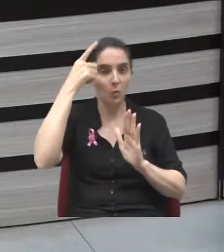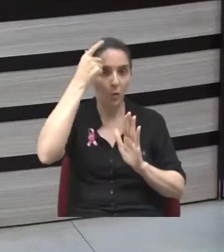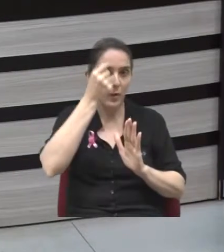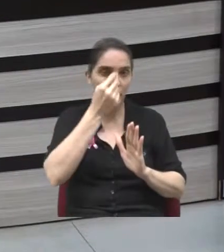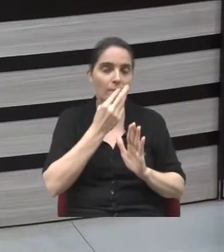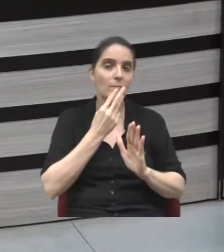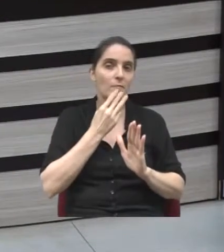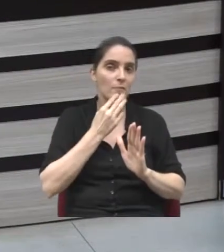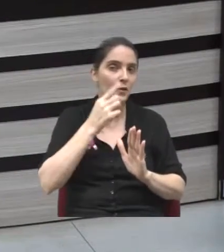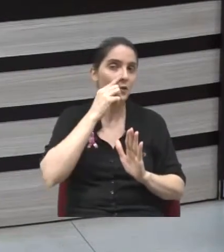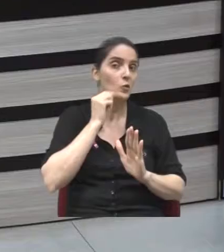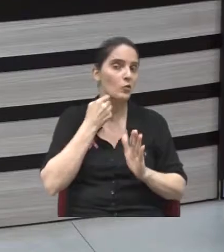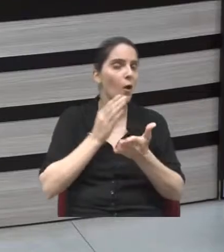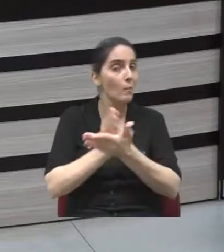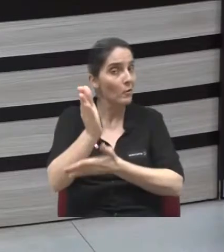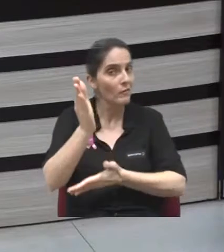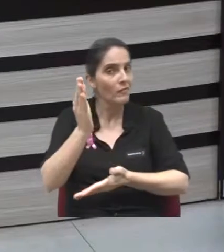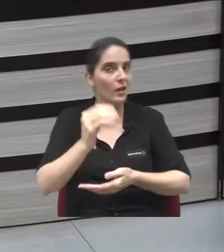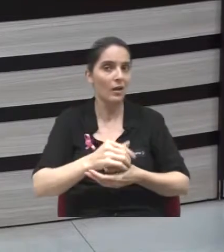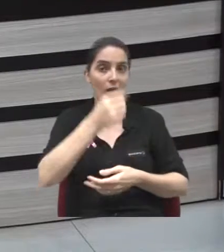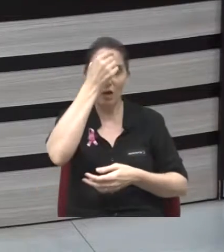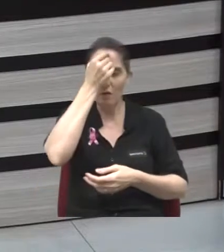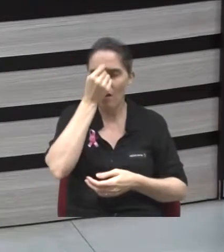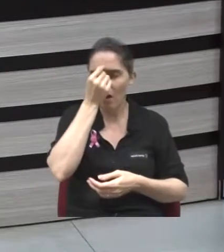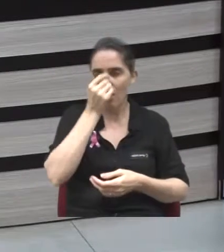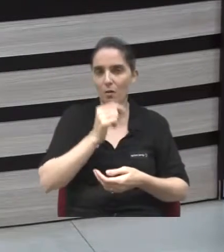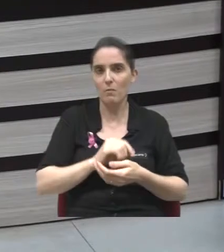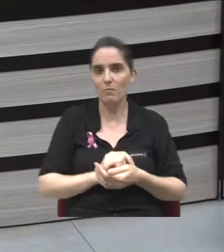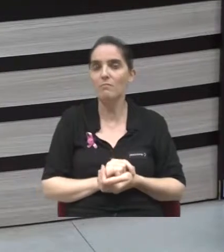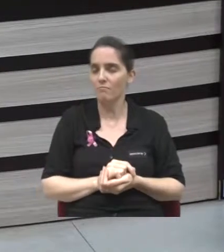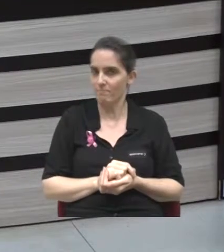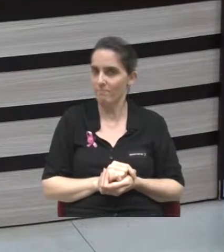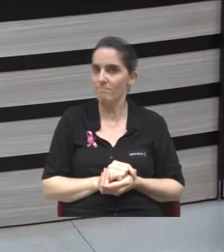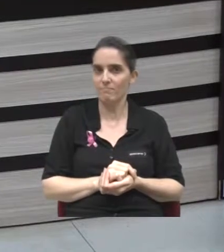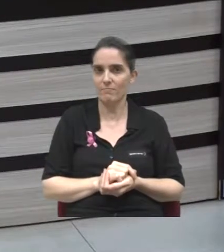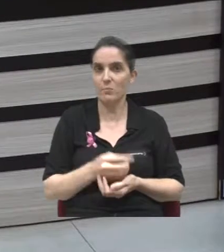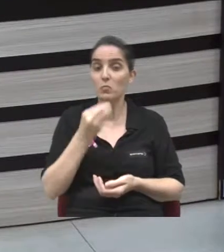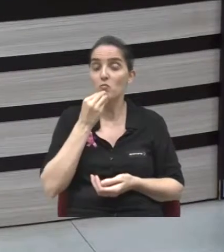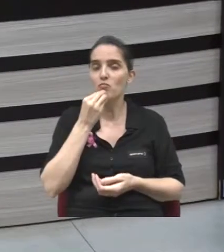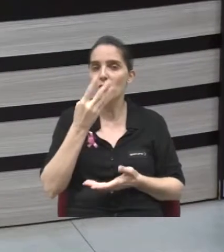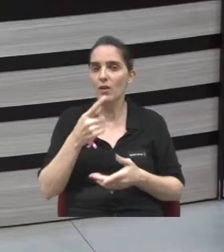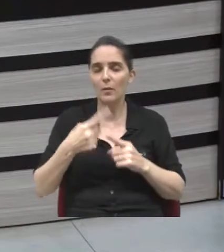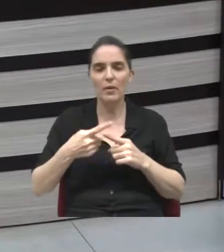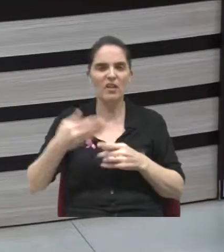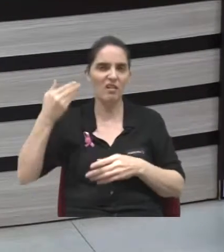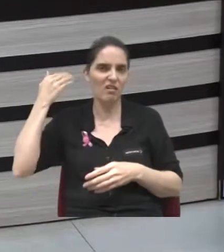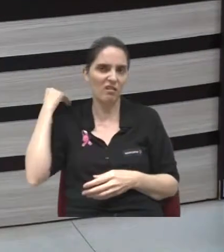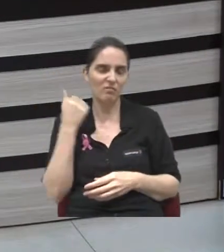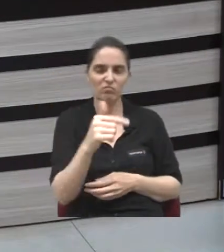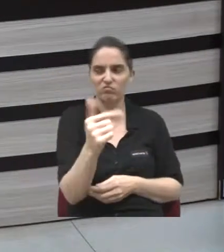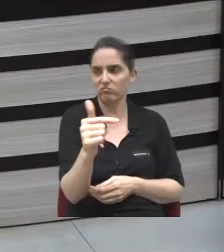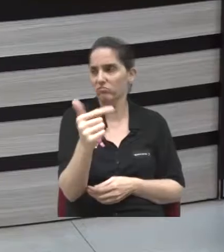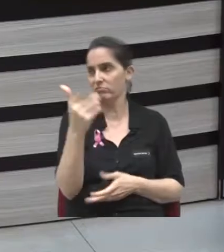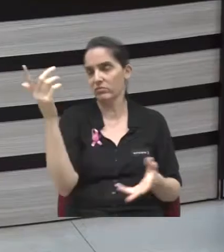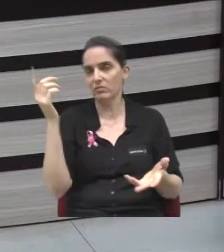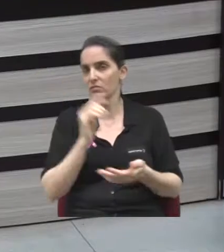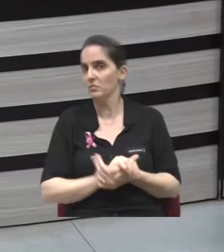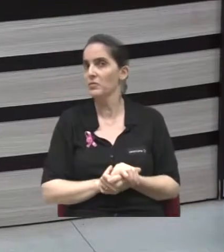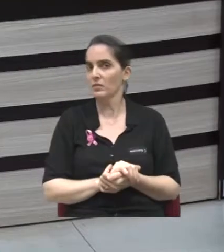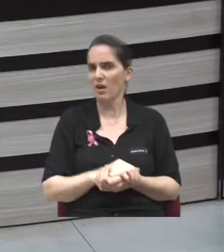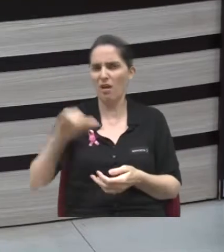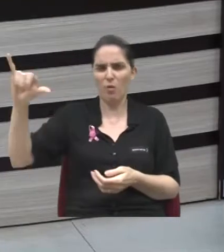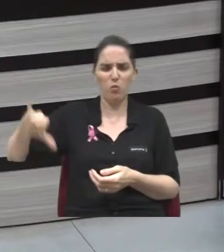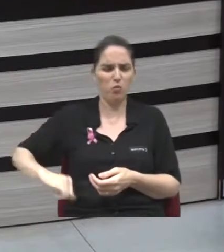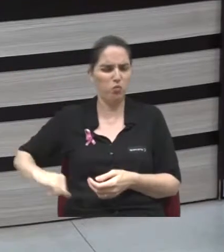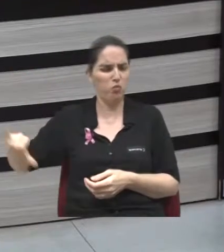Newton, do Dr. Rafael. Agora estamos tendo a oportunidade, porque antes não tínhamos essa oportunidade, me parece, e sofríamos muito.